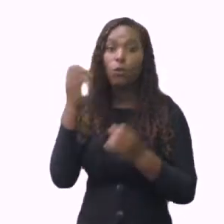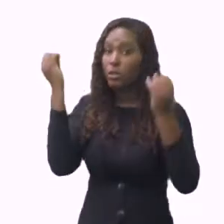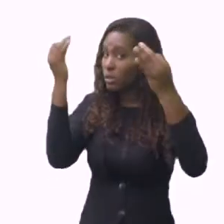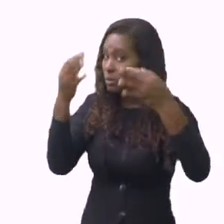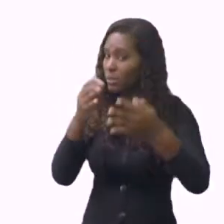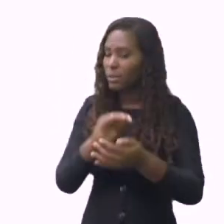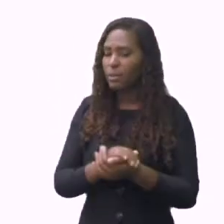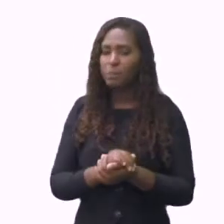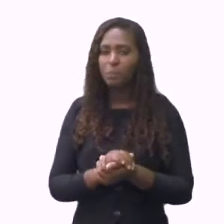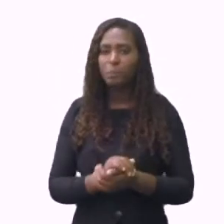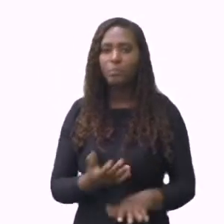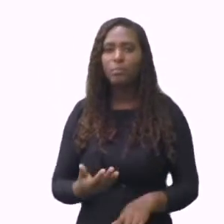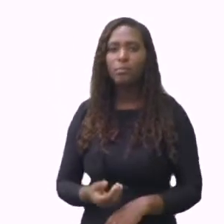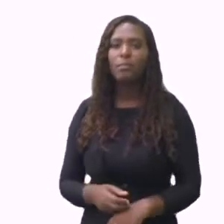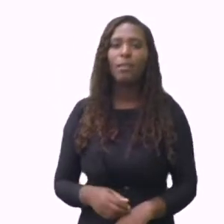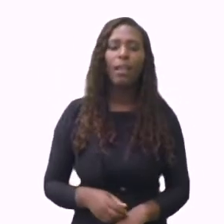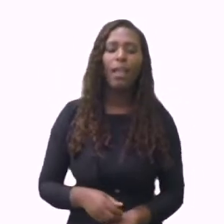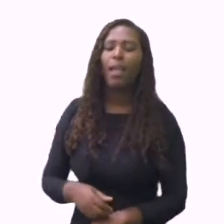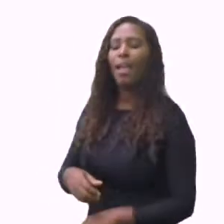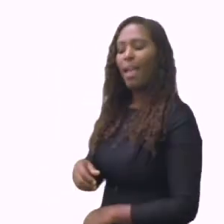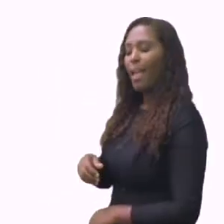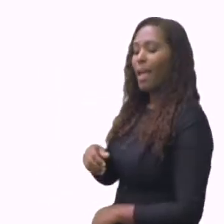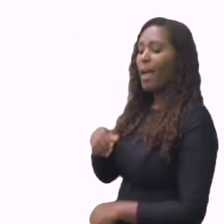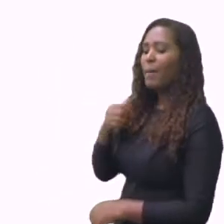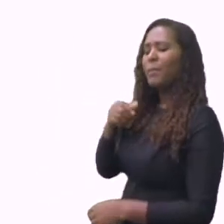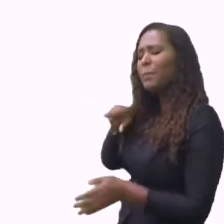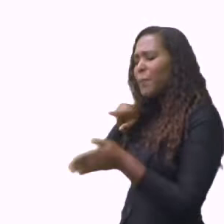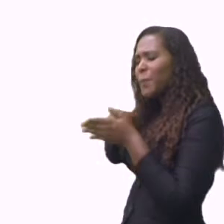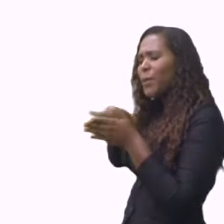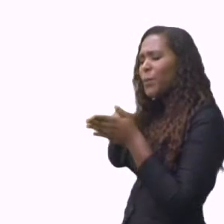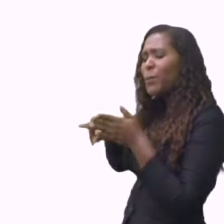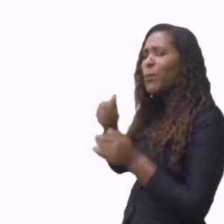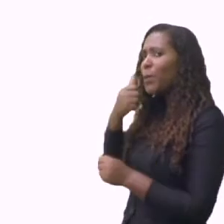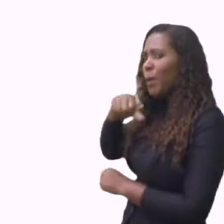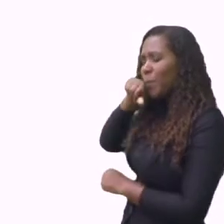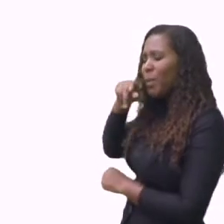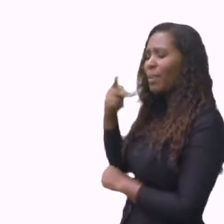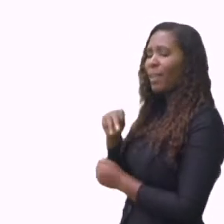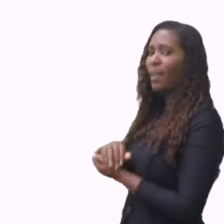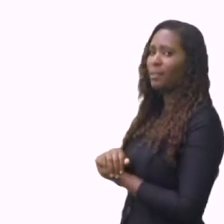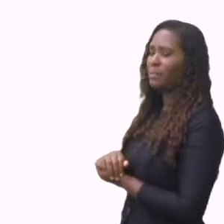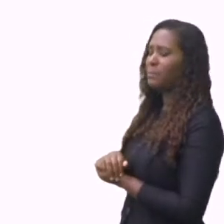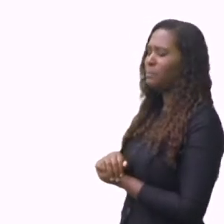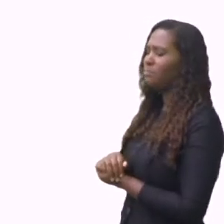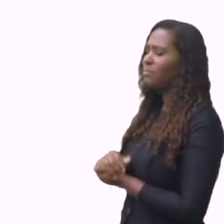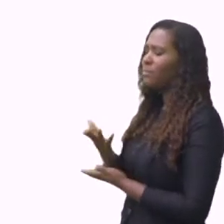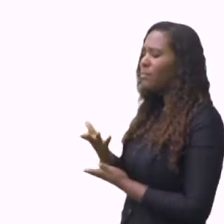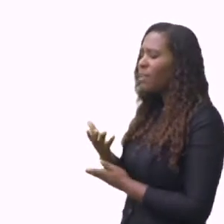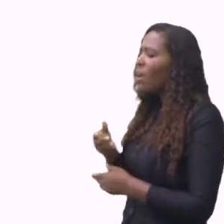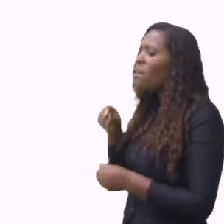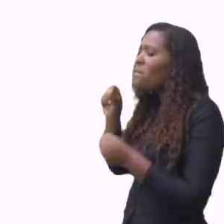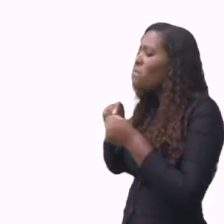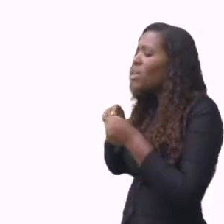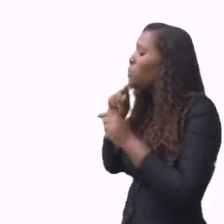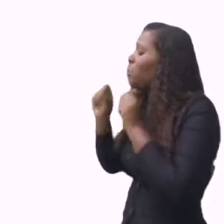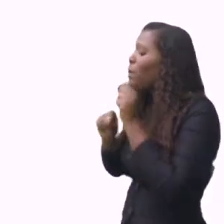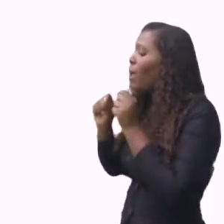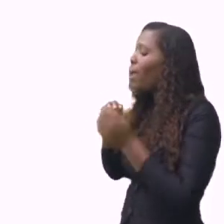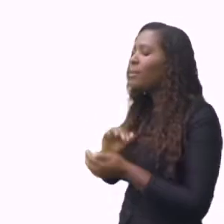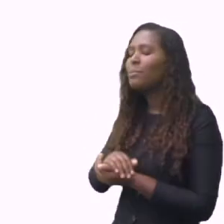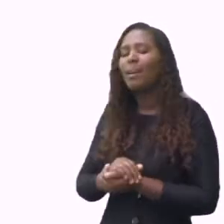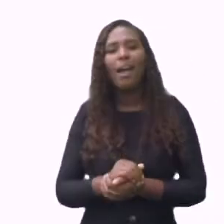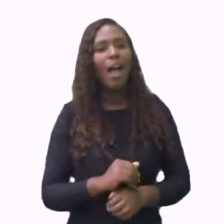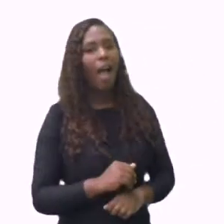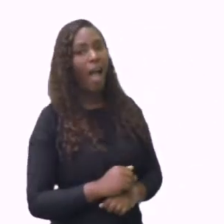A menina perguntou o que sua mãe fazia. Ela respondeu: estou fazendo brigadeiro